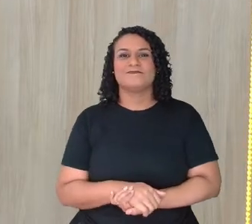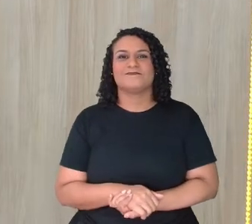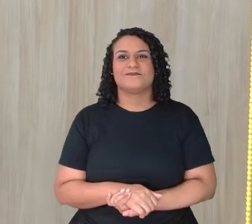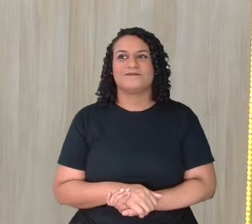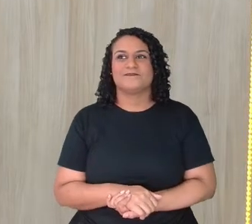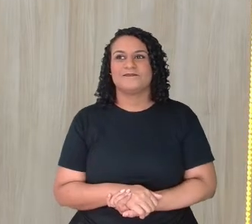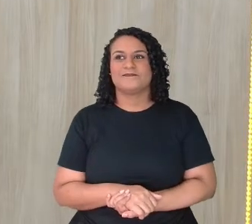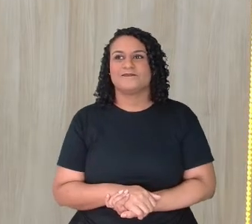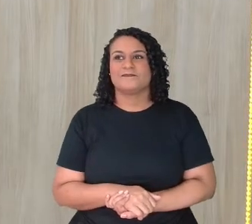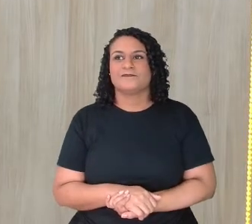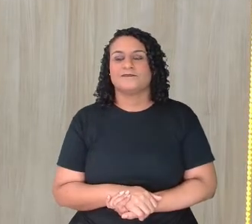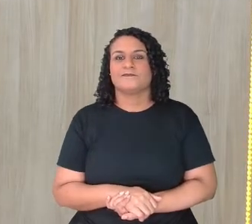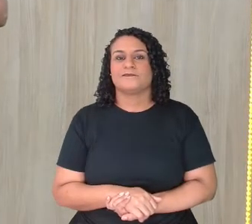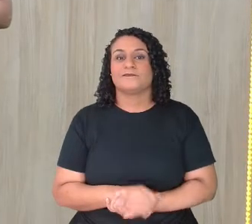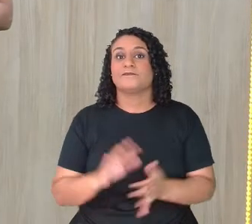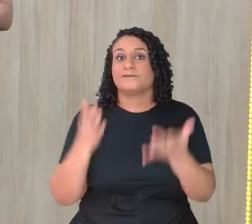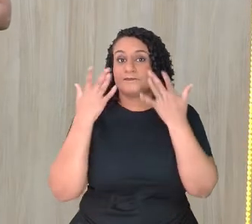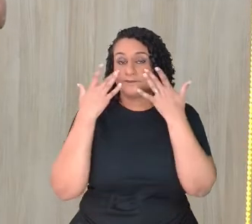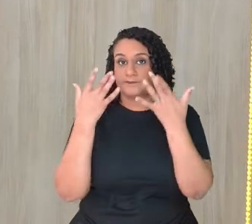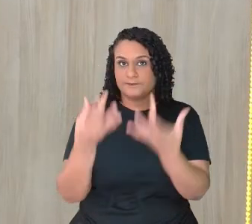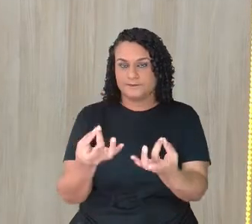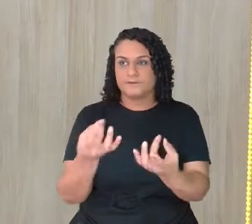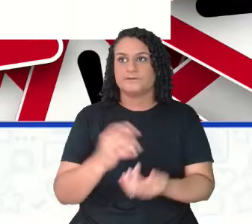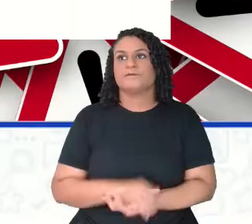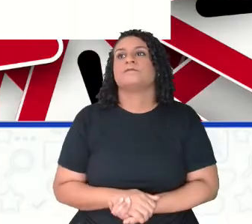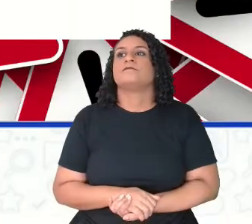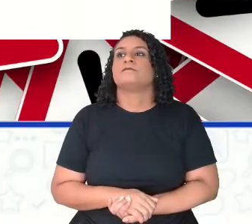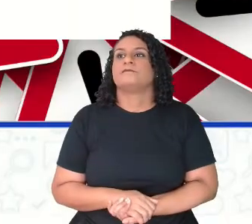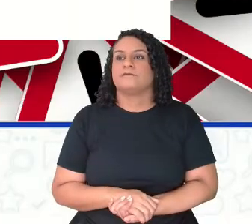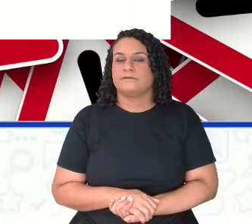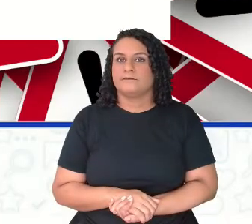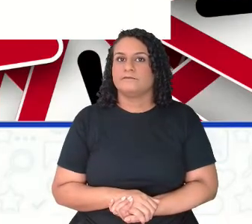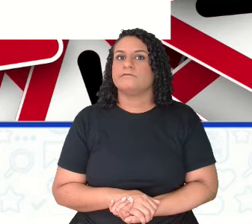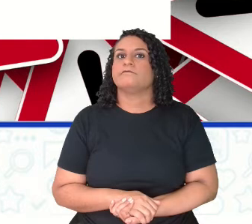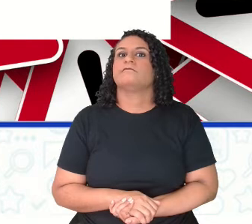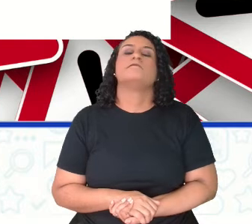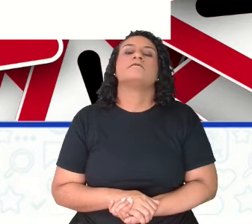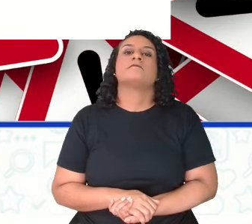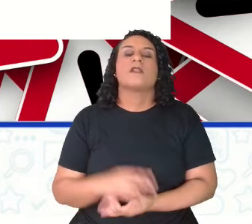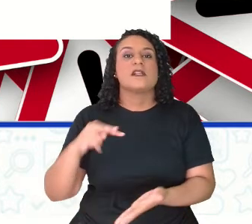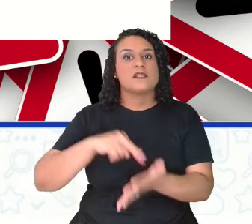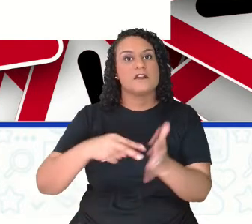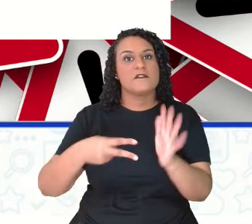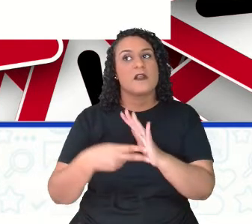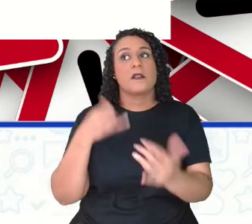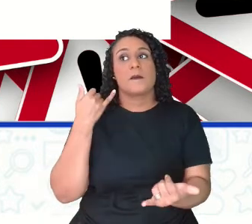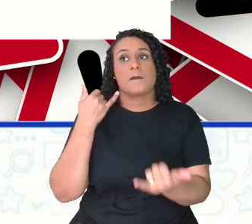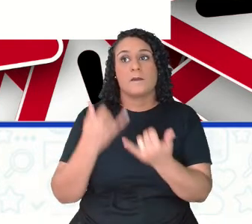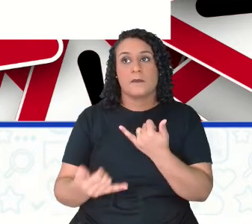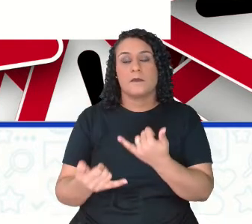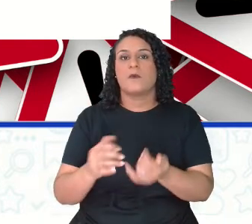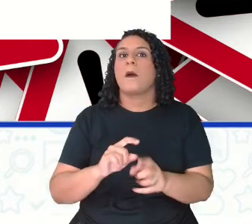boa. Então, atenção. São sentidos semelhantes, não sentidos